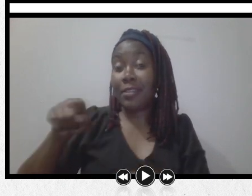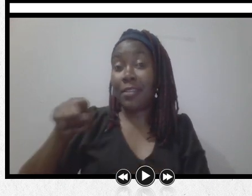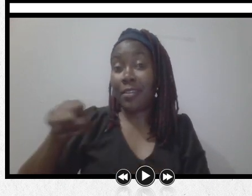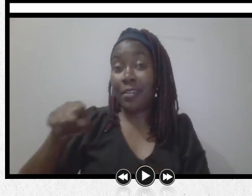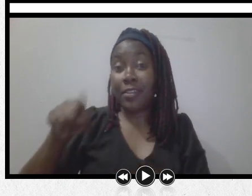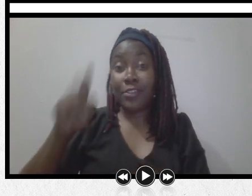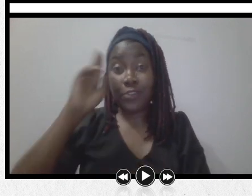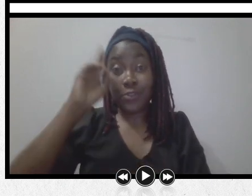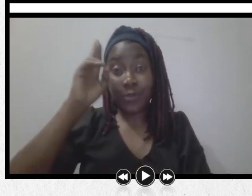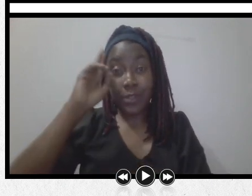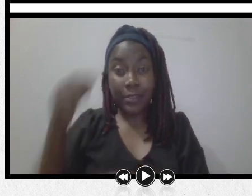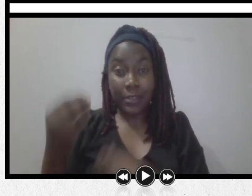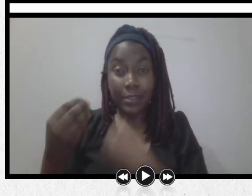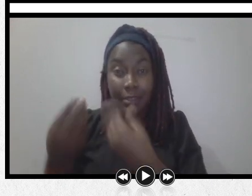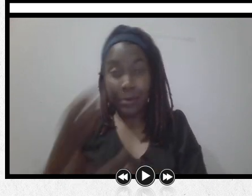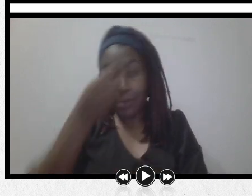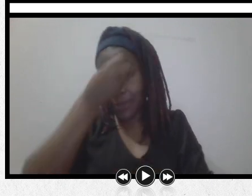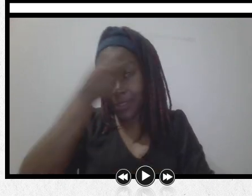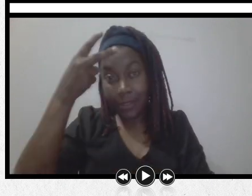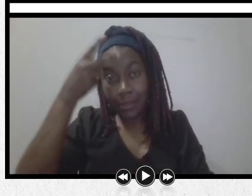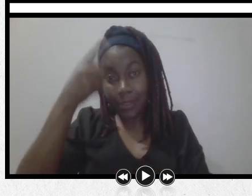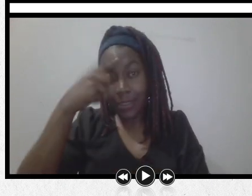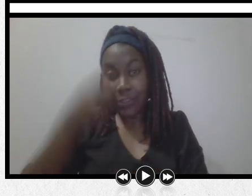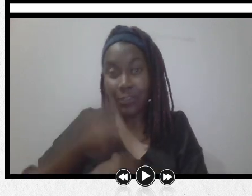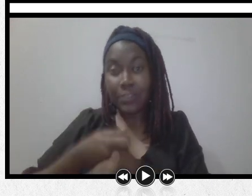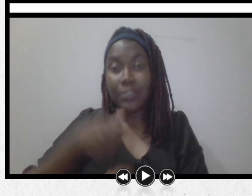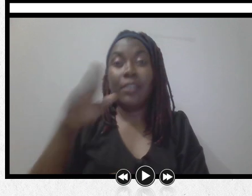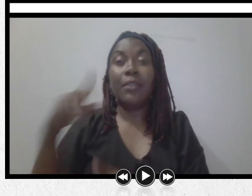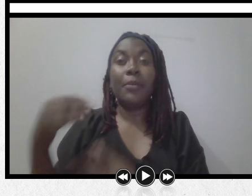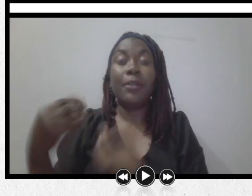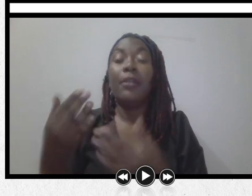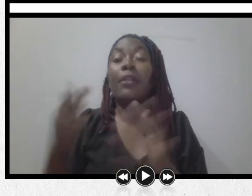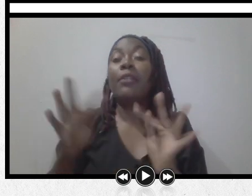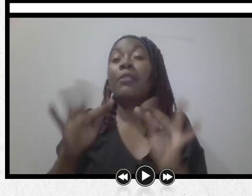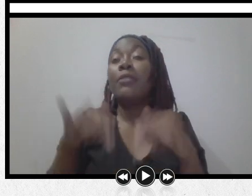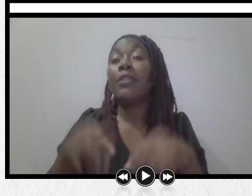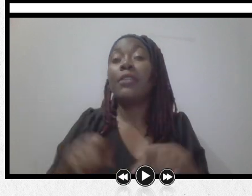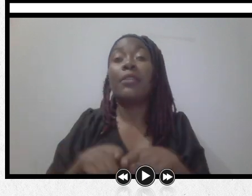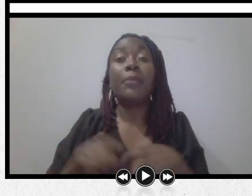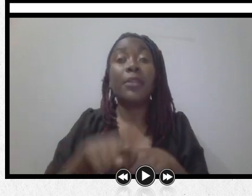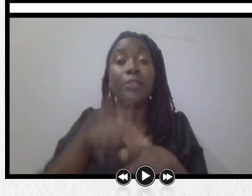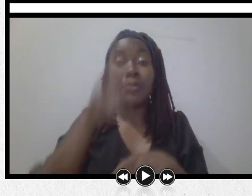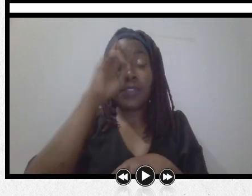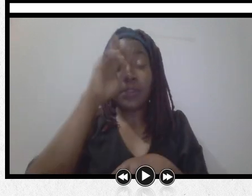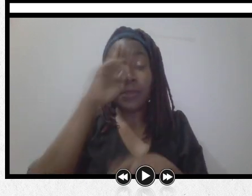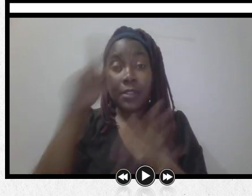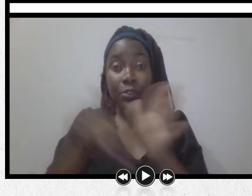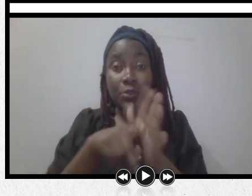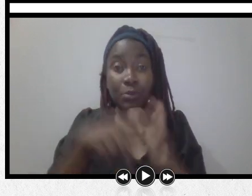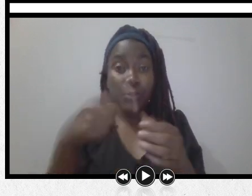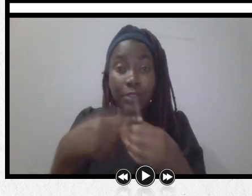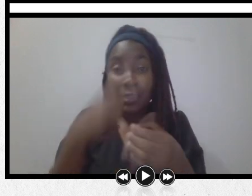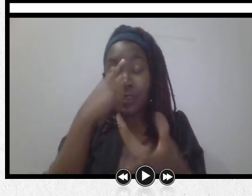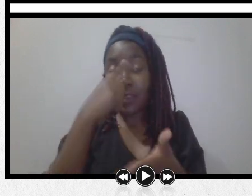da titularidade entregue ao município, decidir quem será o prestador. E, por fim, também é responsabilidade do município definir